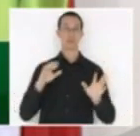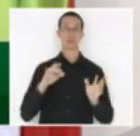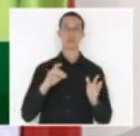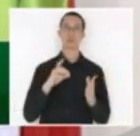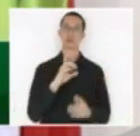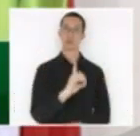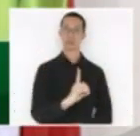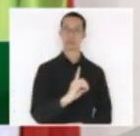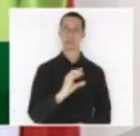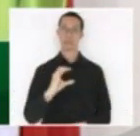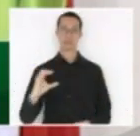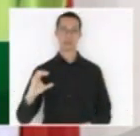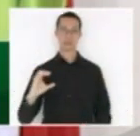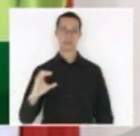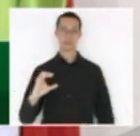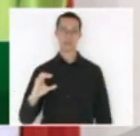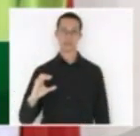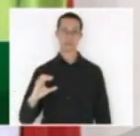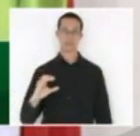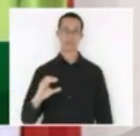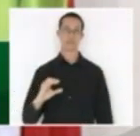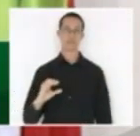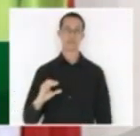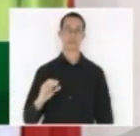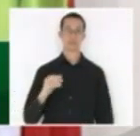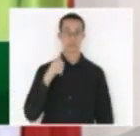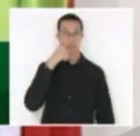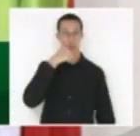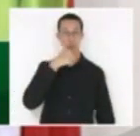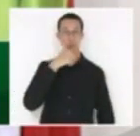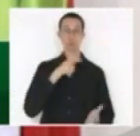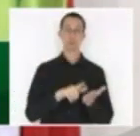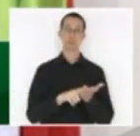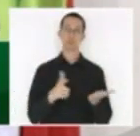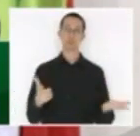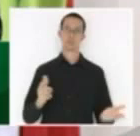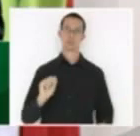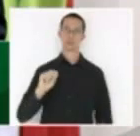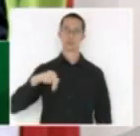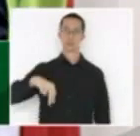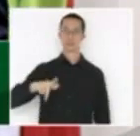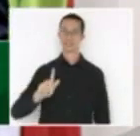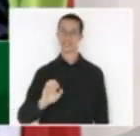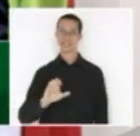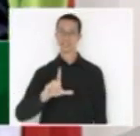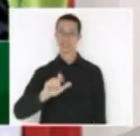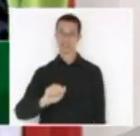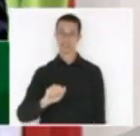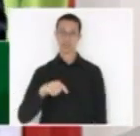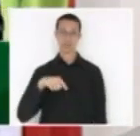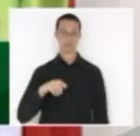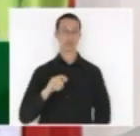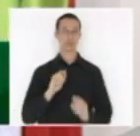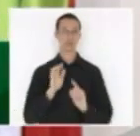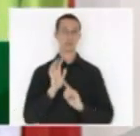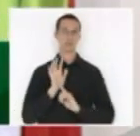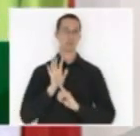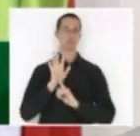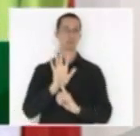Catarinense, onde a jornalista Ângela Bastos apresenta de forma muito